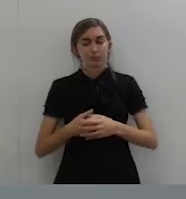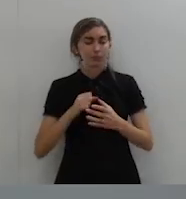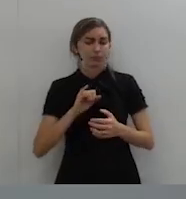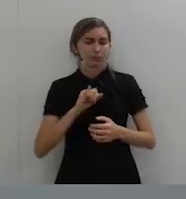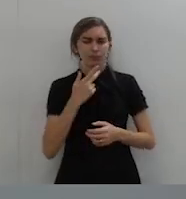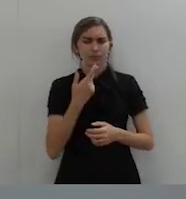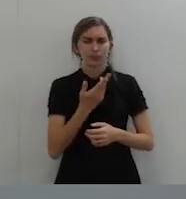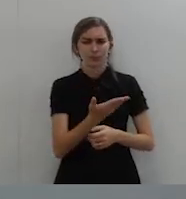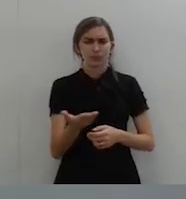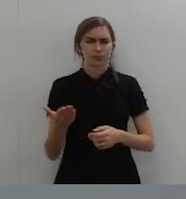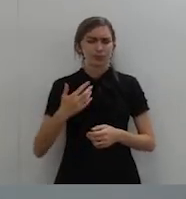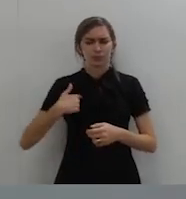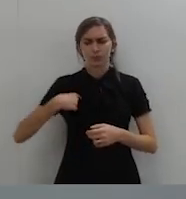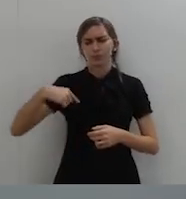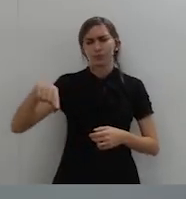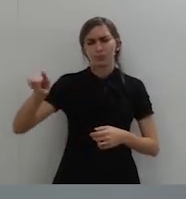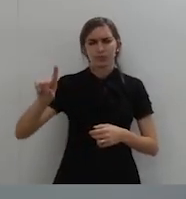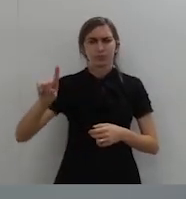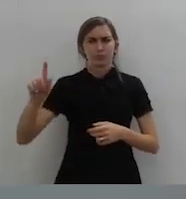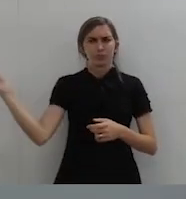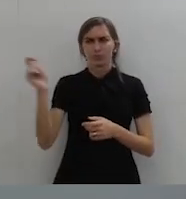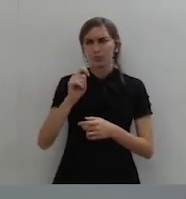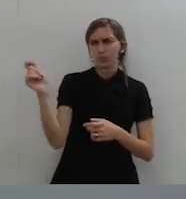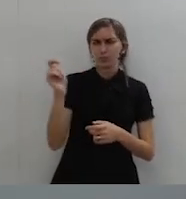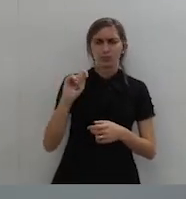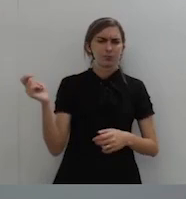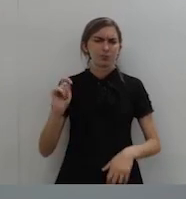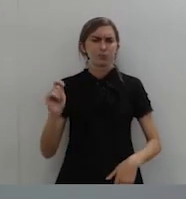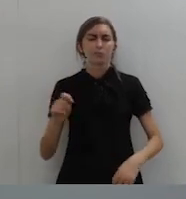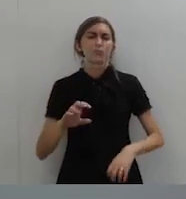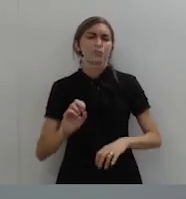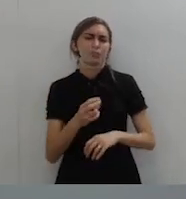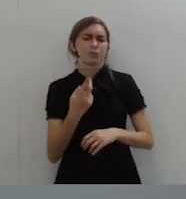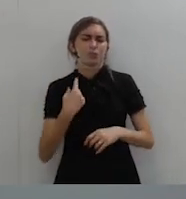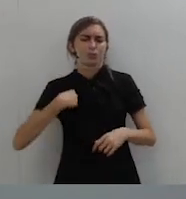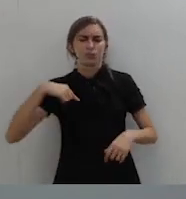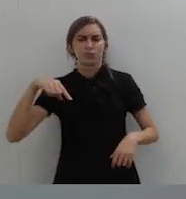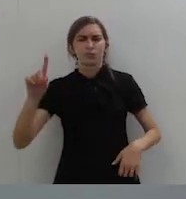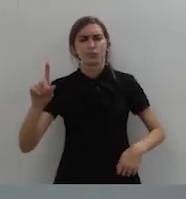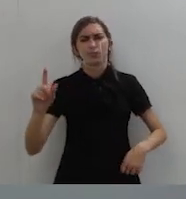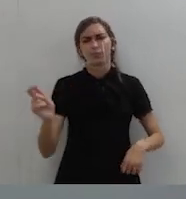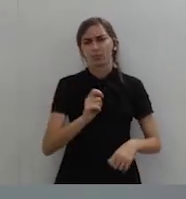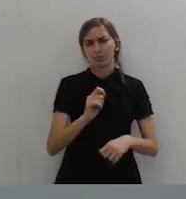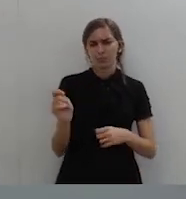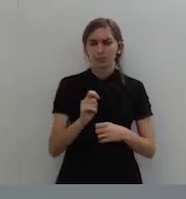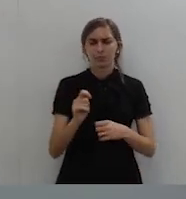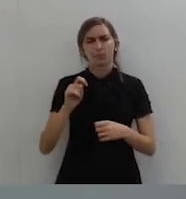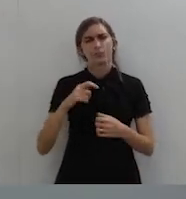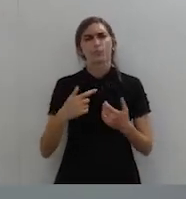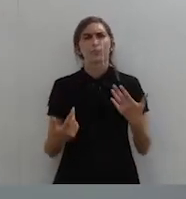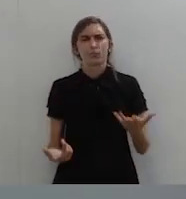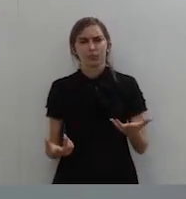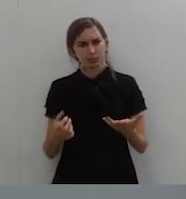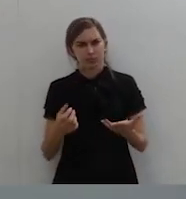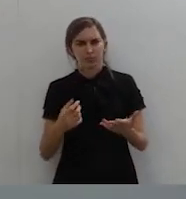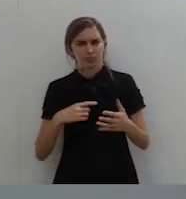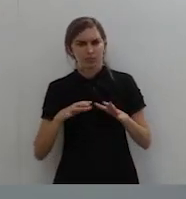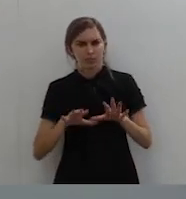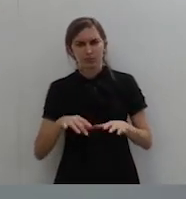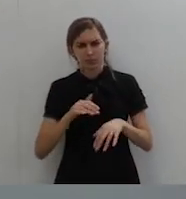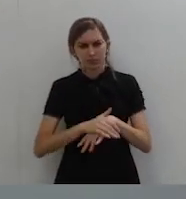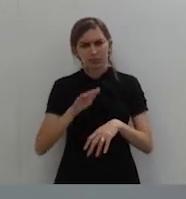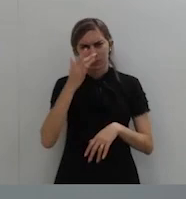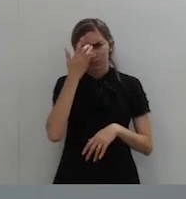E se eu dissesse para vocês, vou ali empinar a minha pepeta, ou então vou ali empinar a minha pandorga, será que ficaria